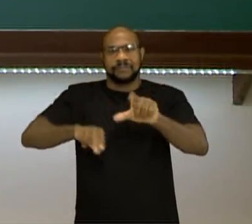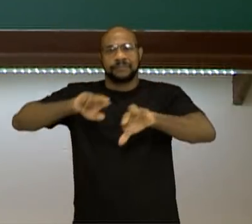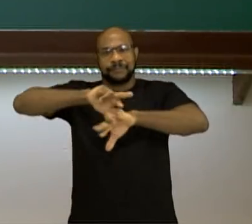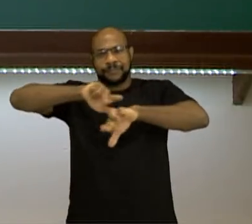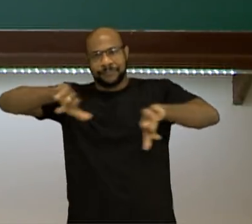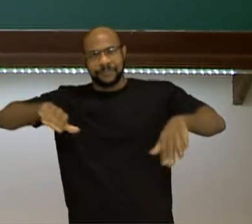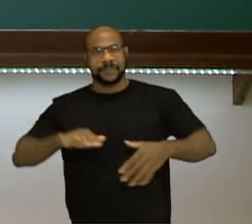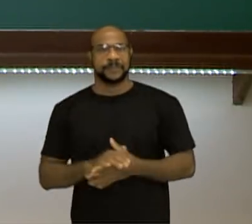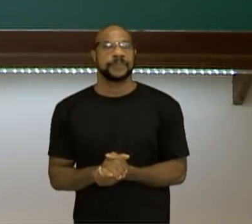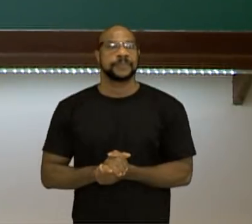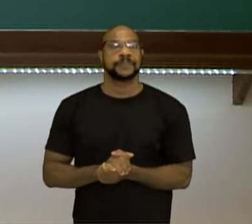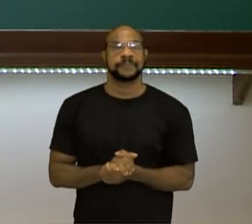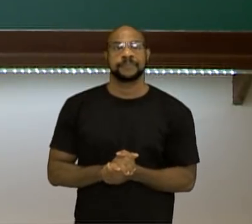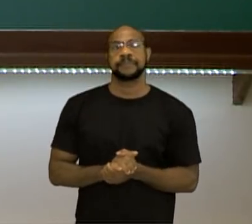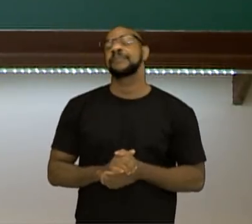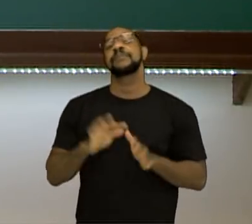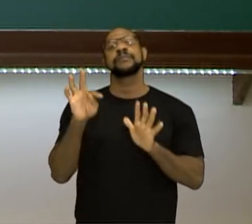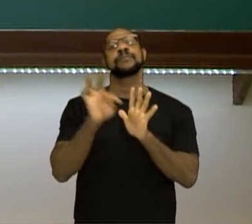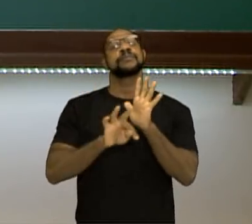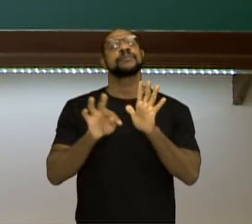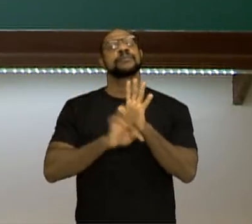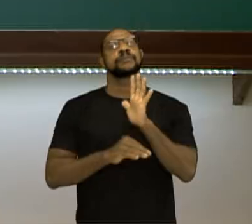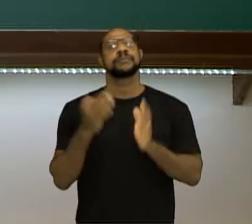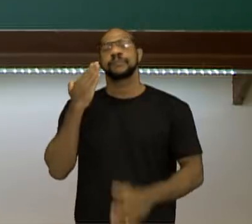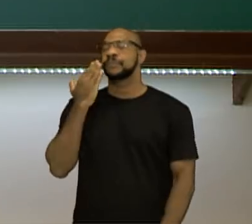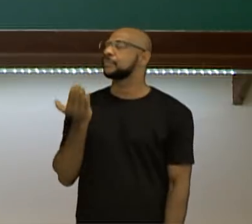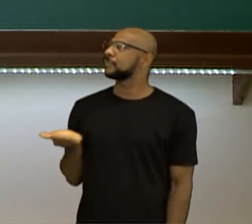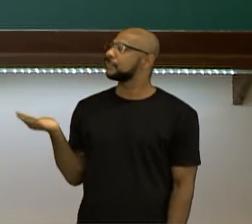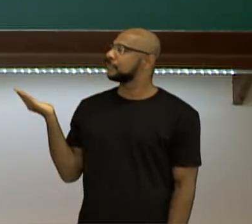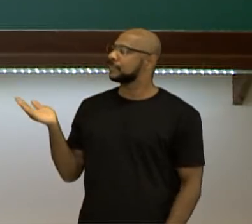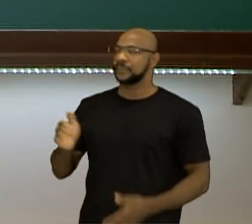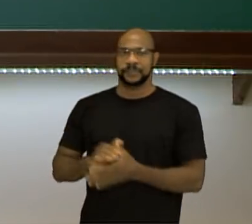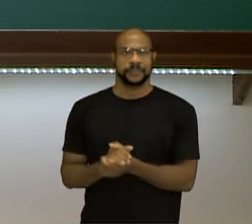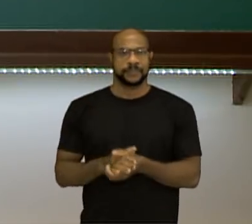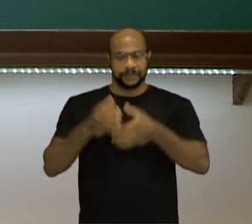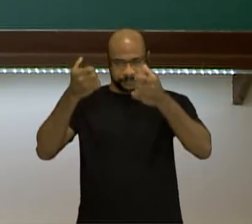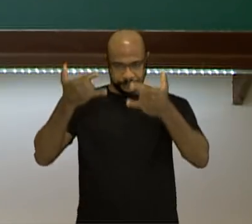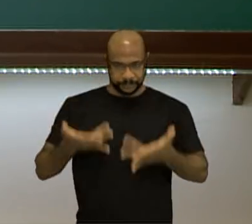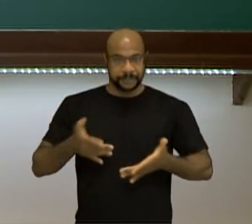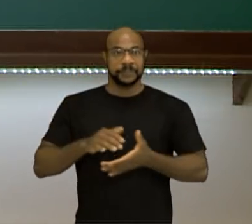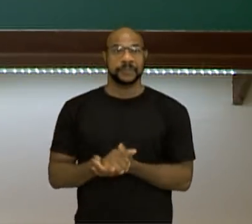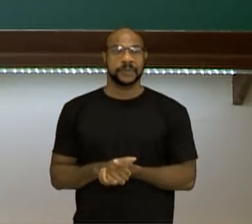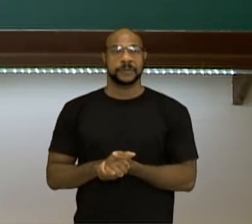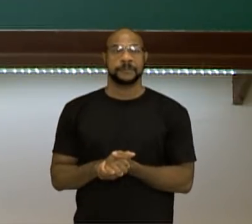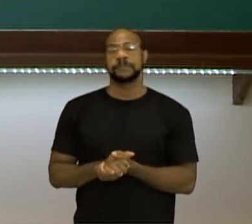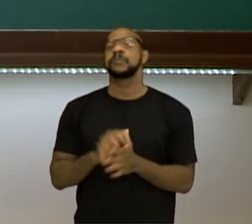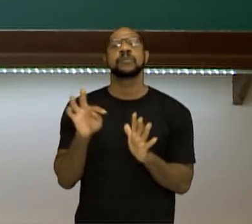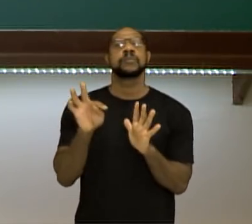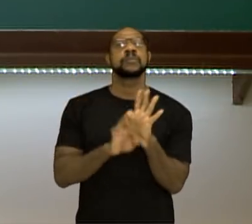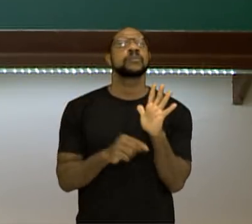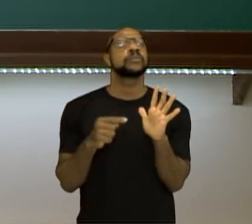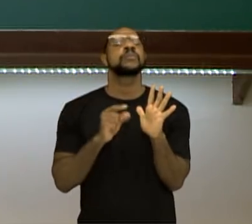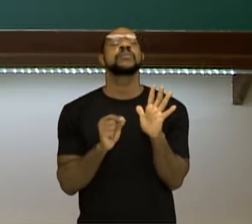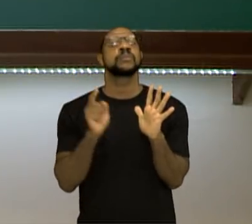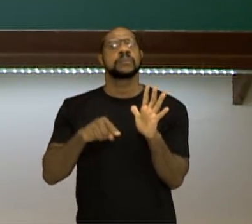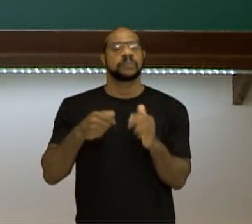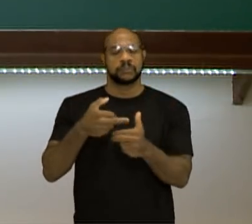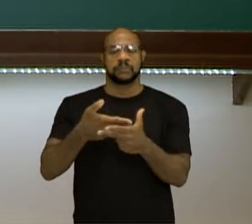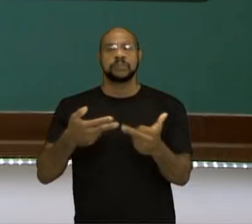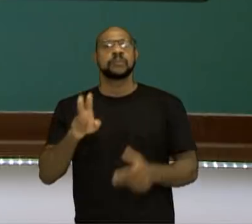Bom, o texto. Então, vamos falar um pouquinho sobre o texto. O texto é um dos